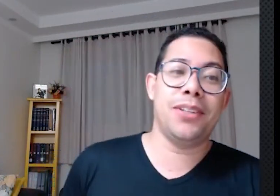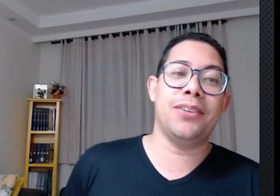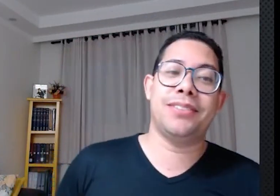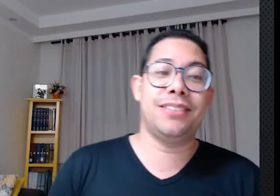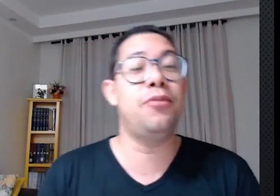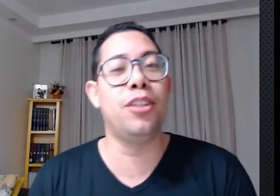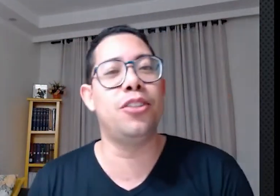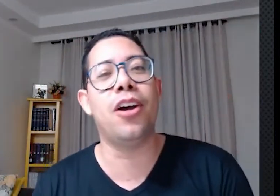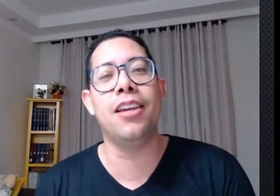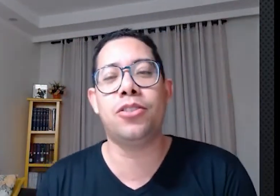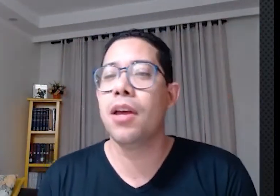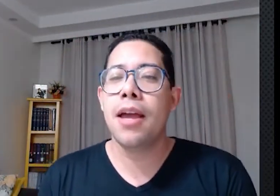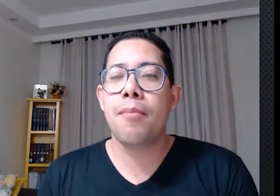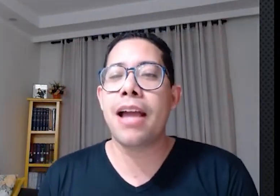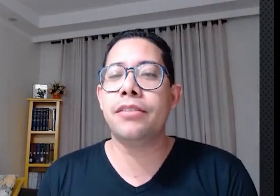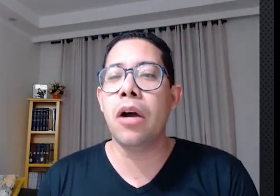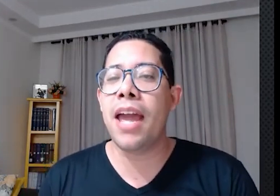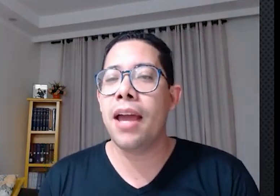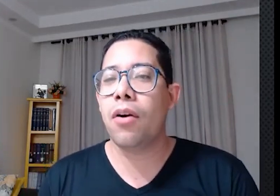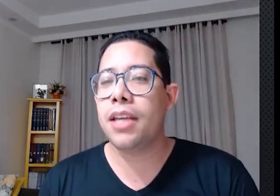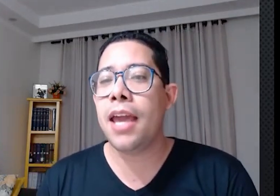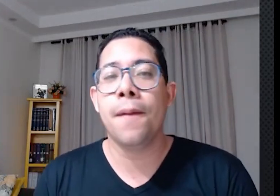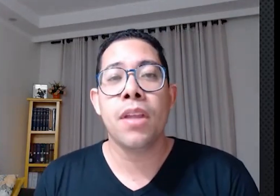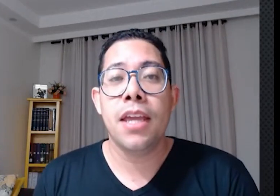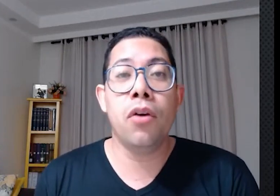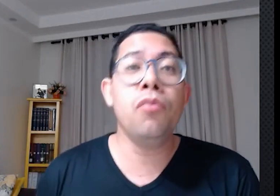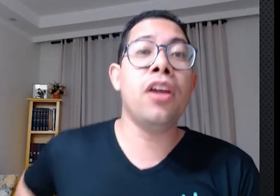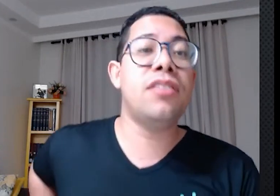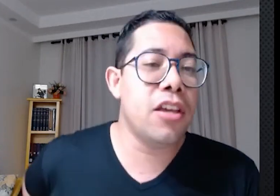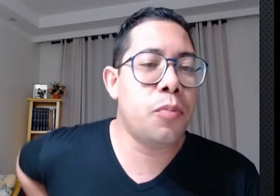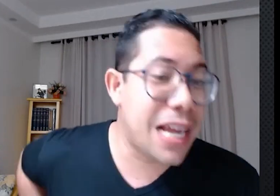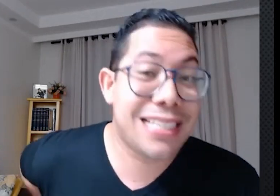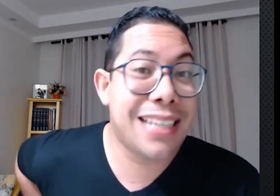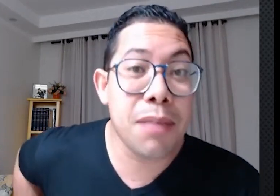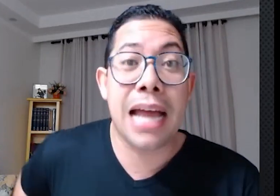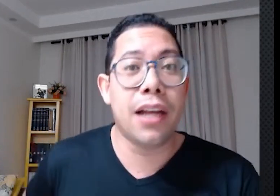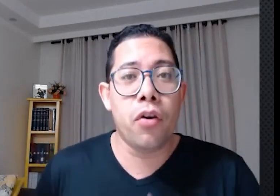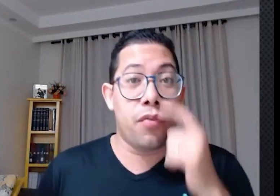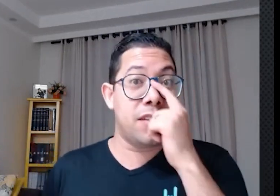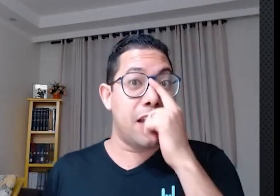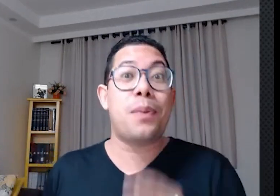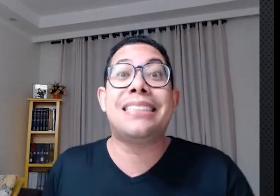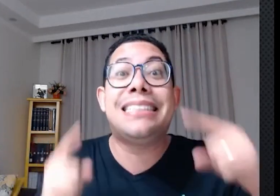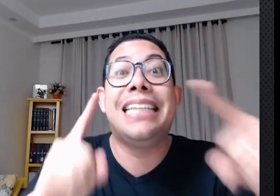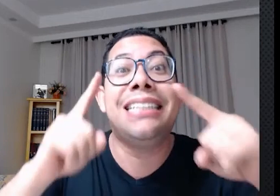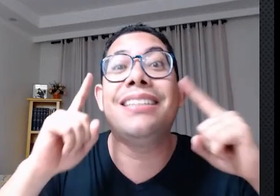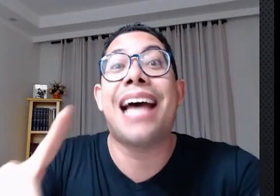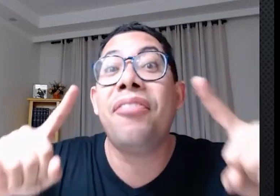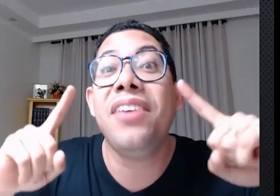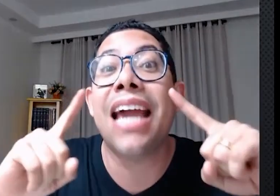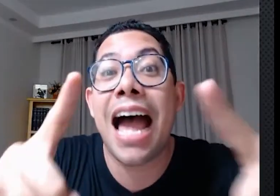Ai, meu Deus. Se fosse só isso, mas não é, ok? E eu não venho dizer isso para te desanimar, não. Eu venho dizer isso para